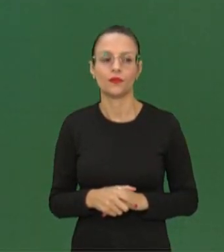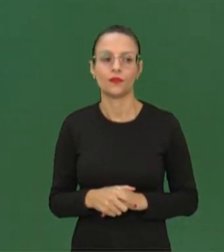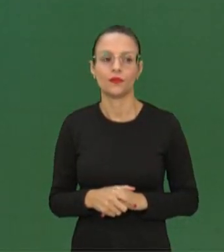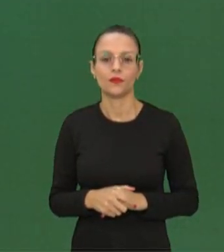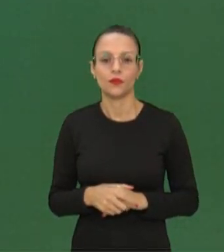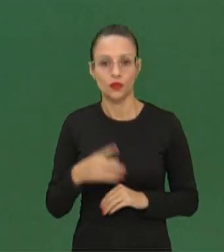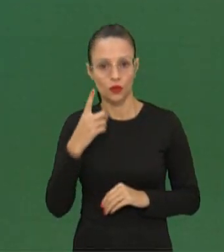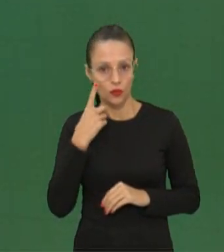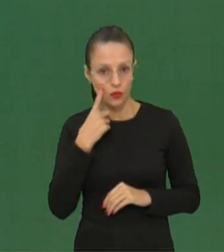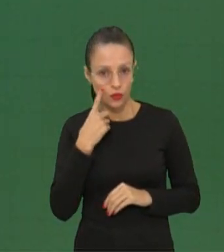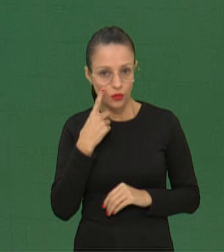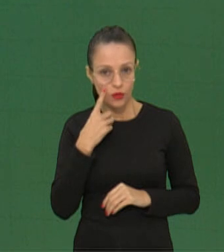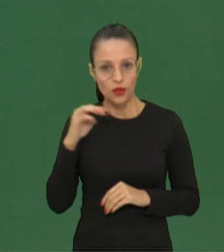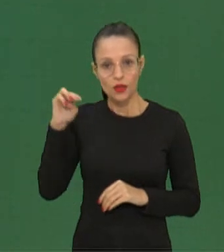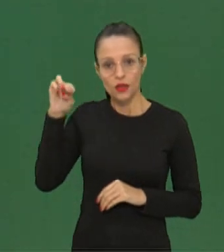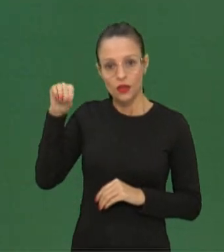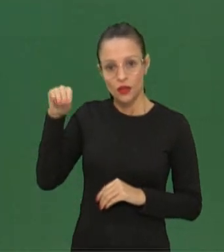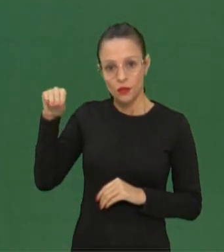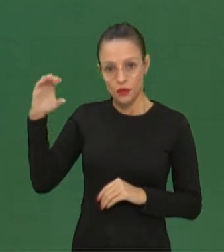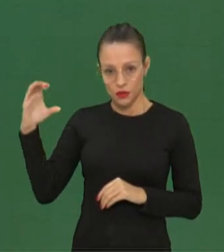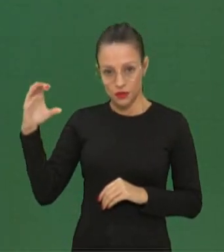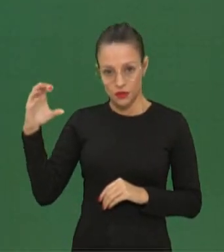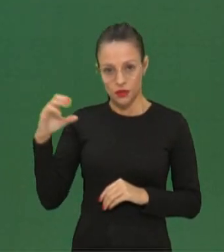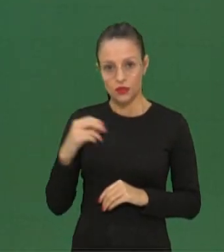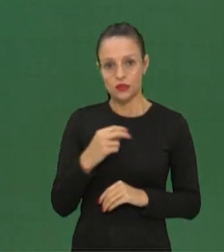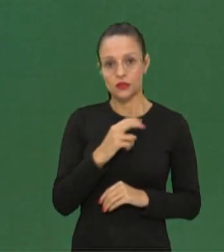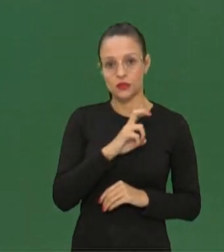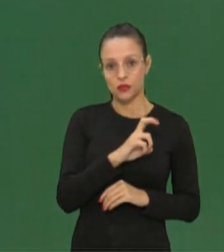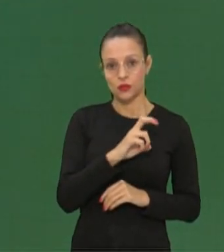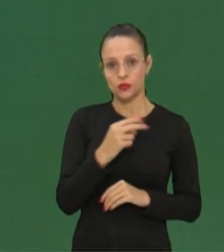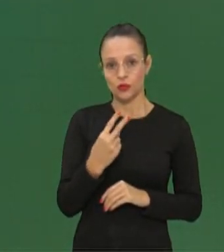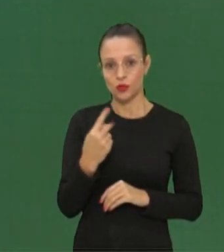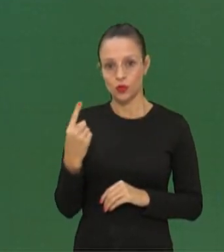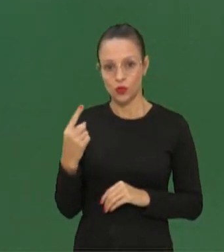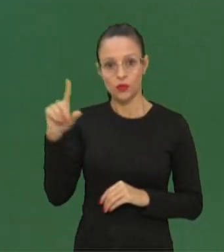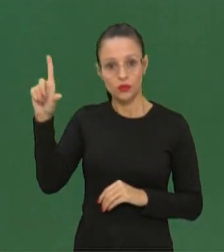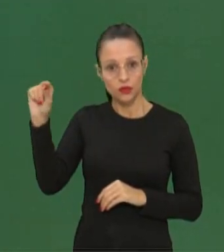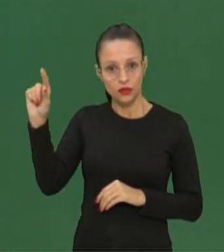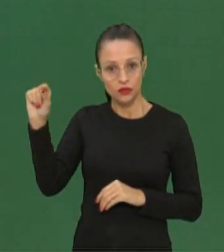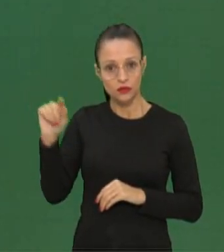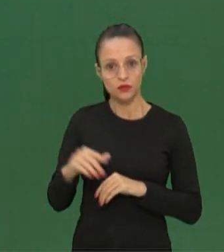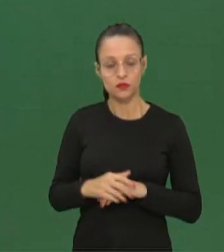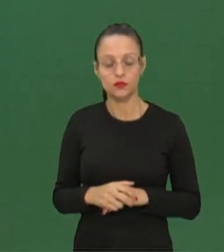Então, veja. O MMC de 5, 2 e 1 é 10.